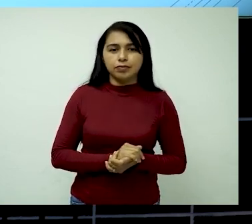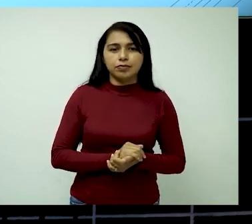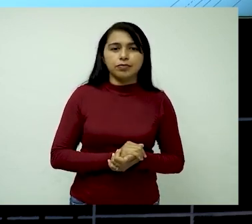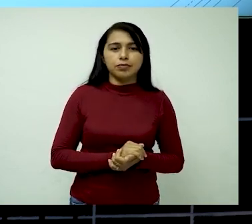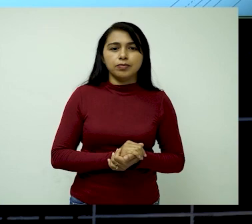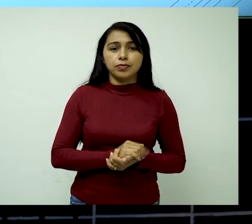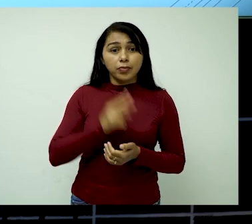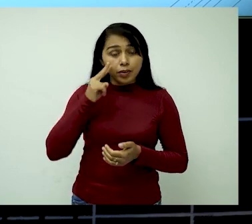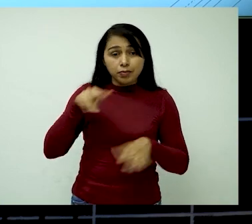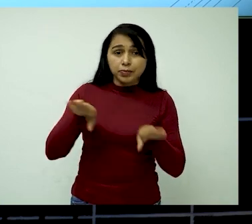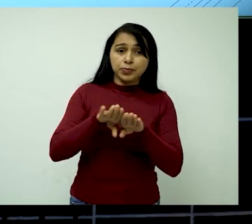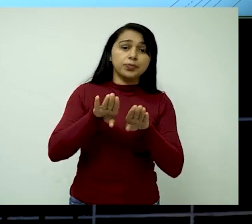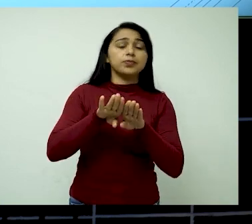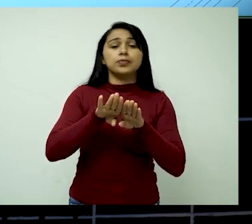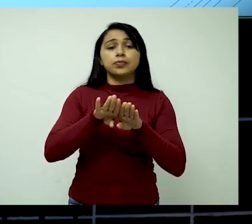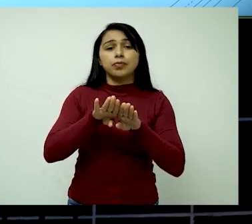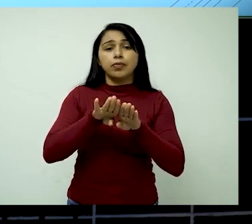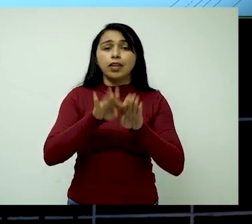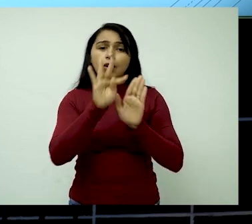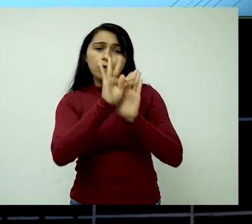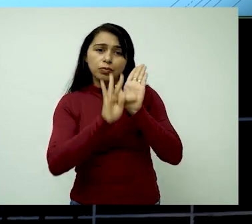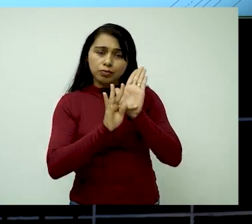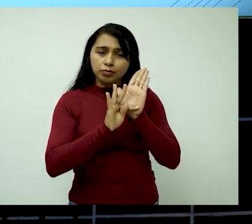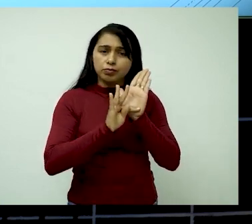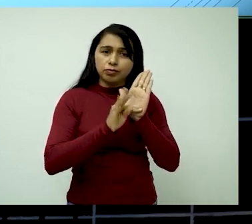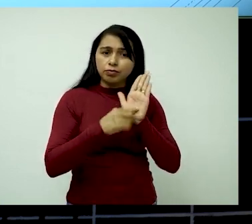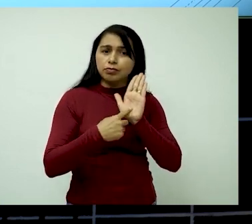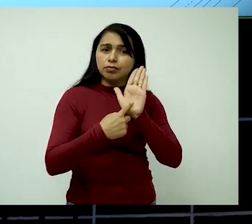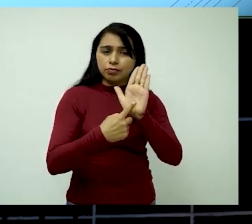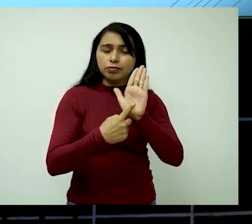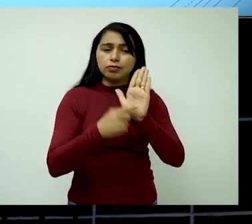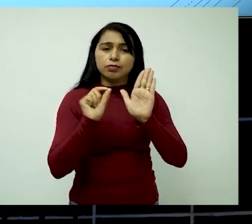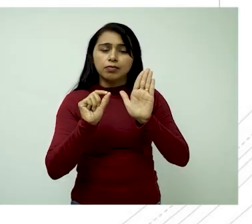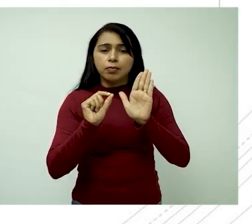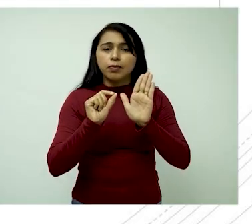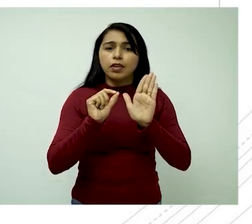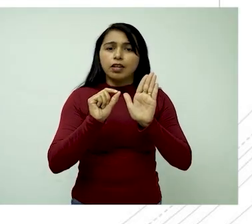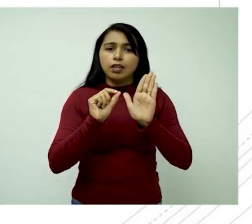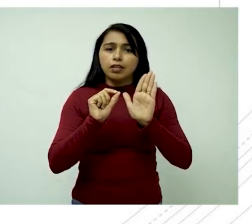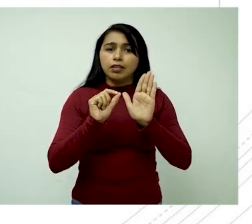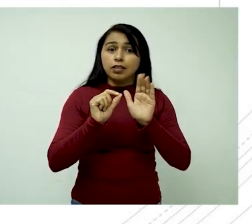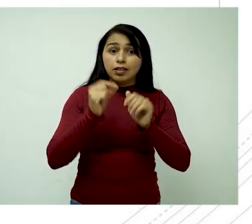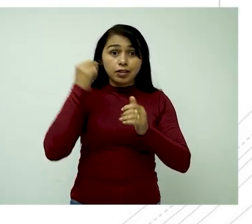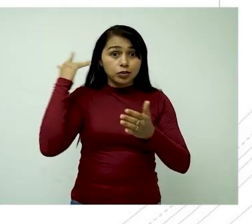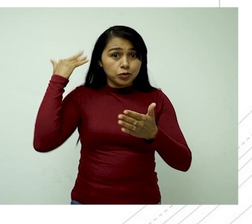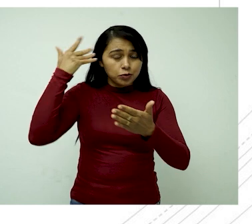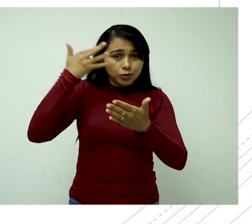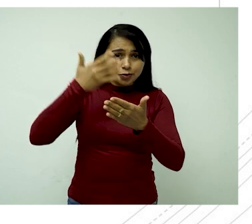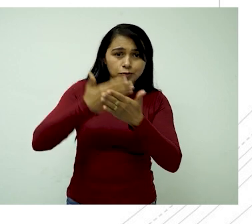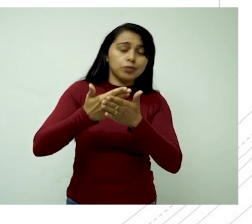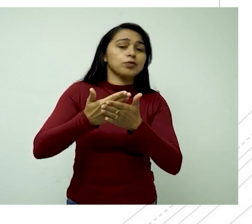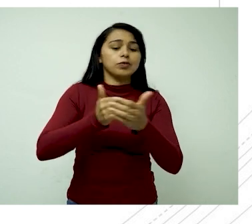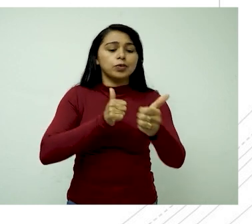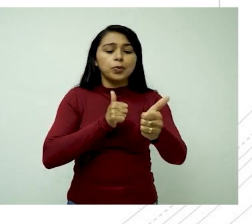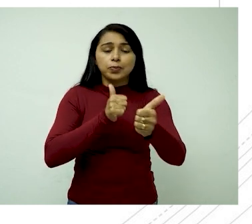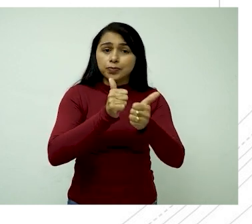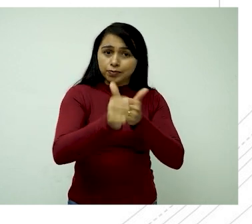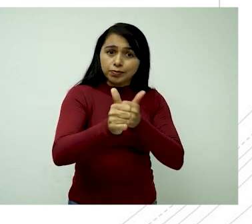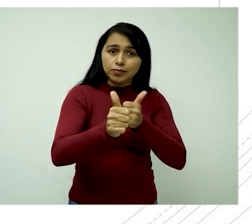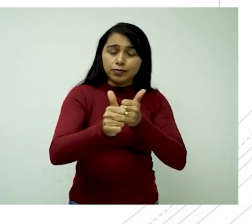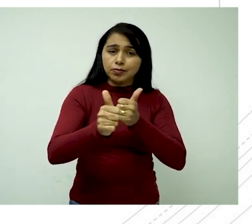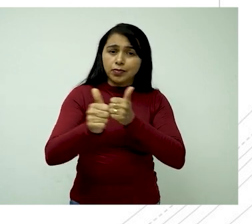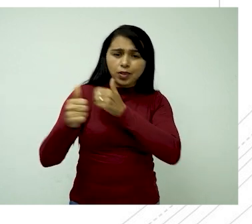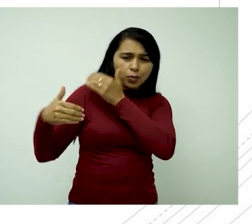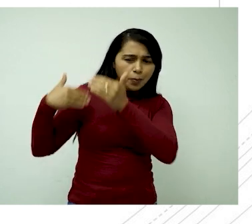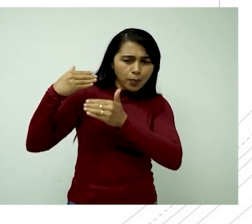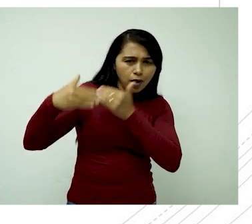uma contextualização nesse momento para vocês, em que nos fala assim, a história do atletismo, ela acompanha o homem